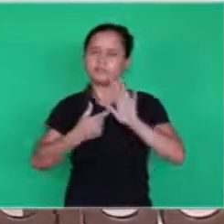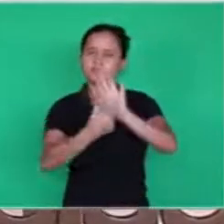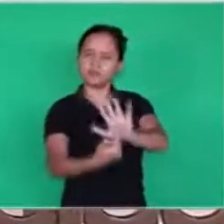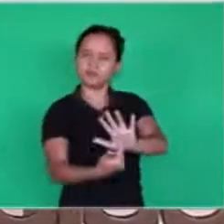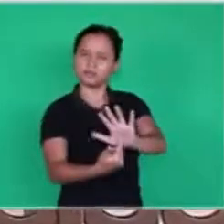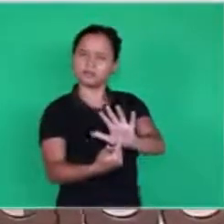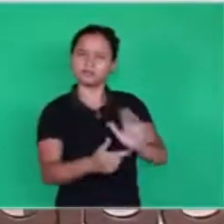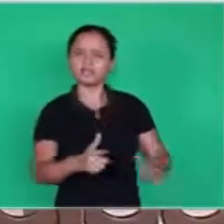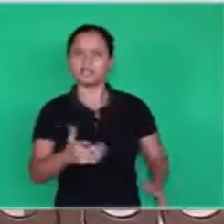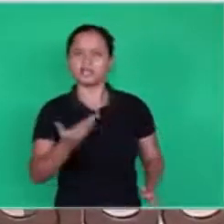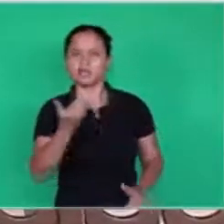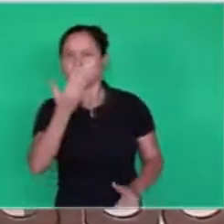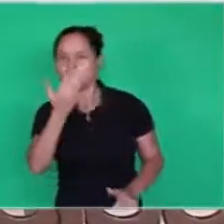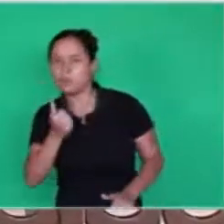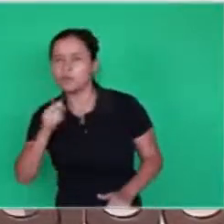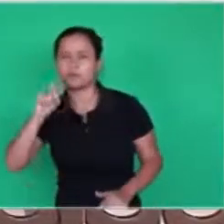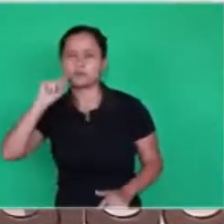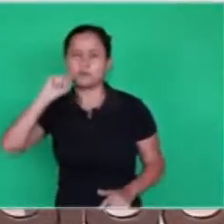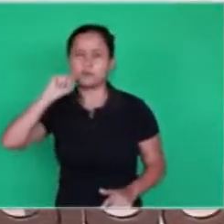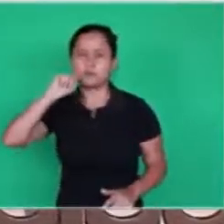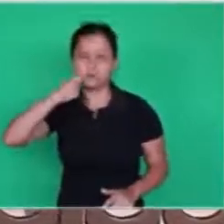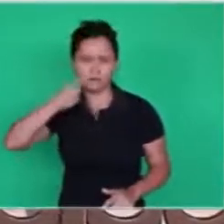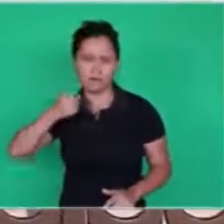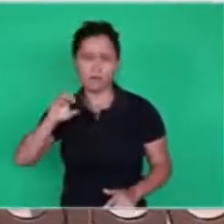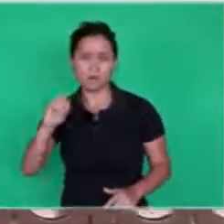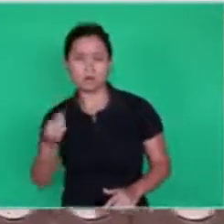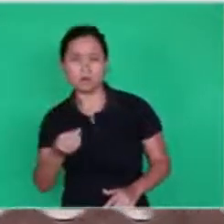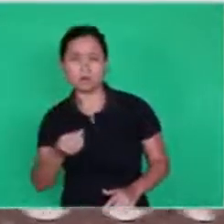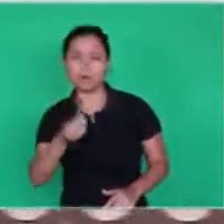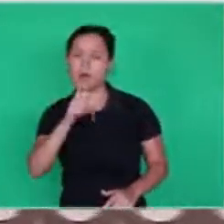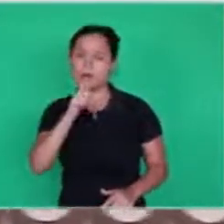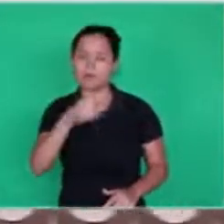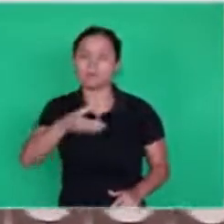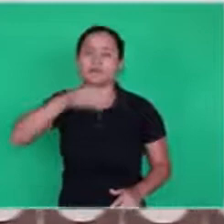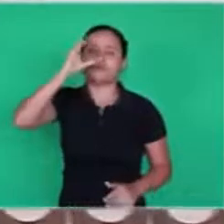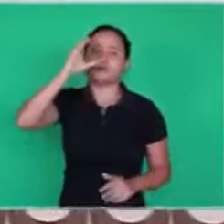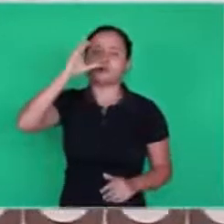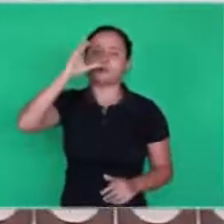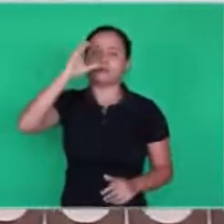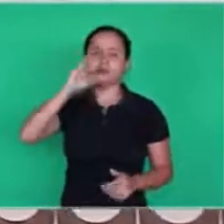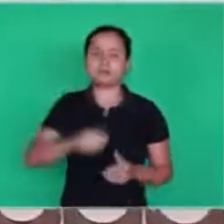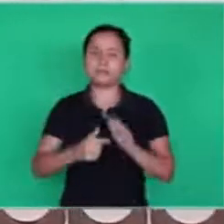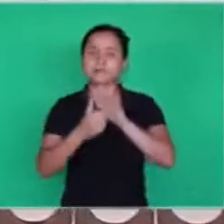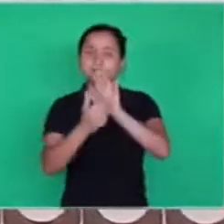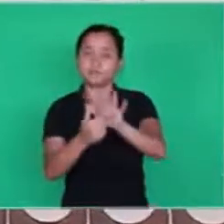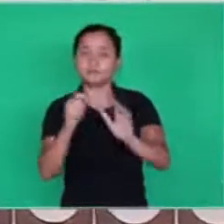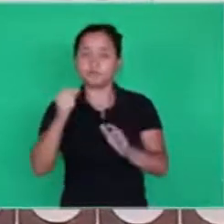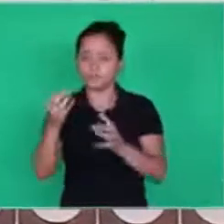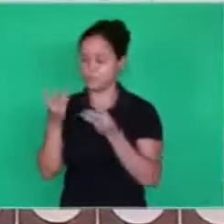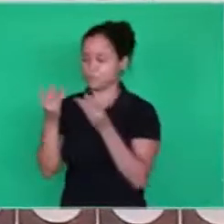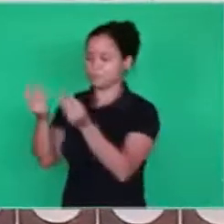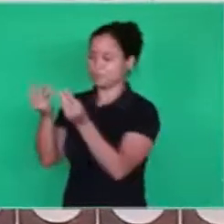dessa água aqui? Não, ele está falando de um elemento, uma substância que só Deus tem.